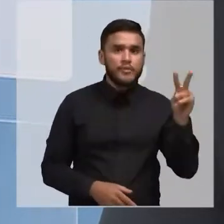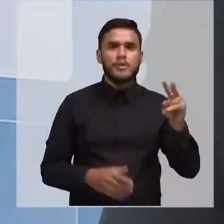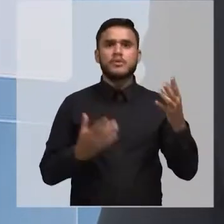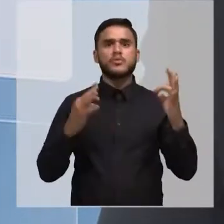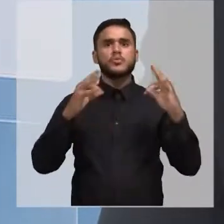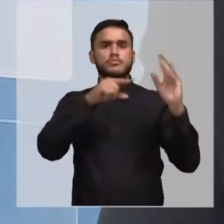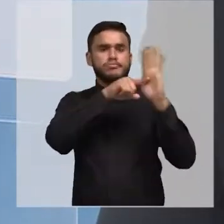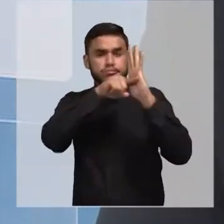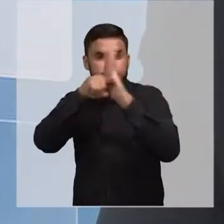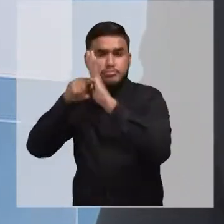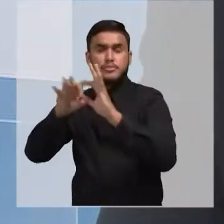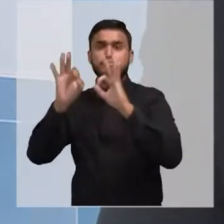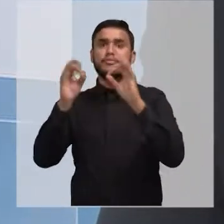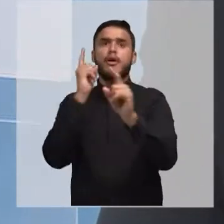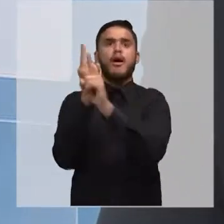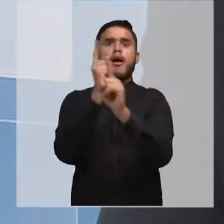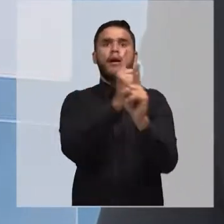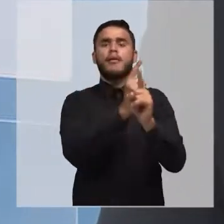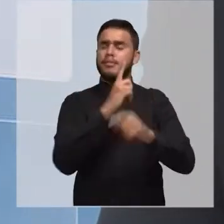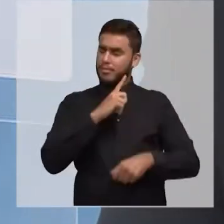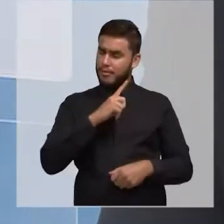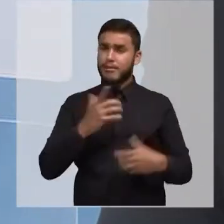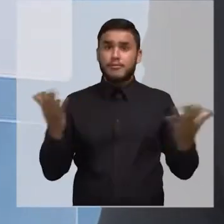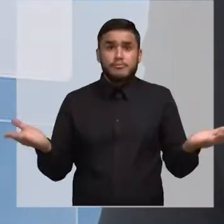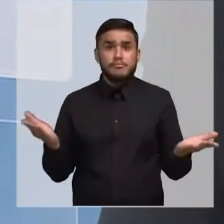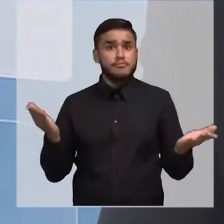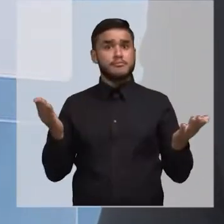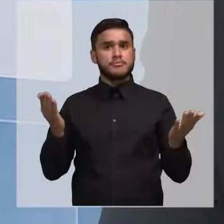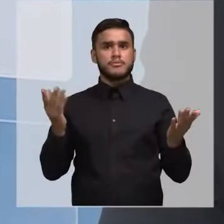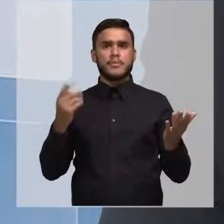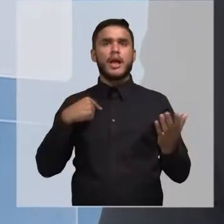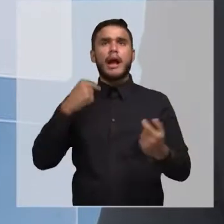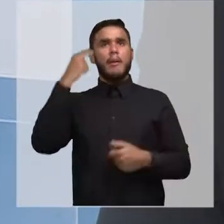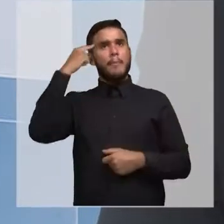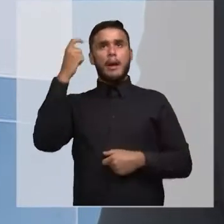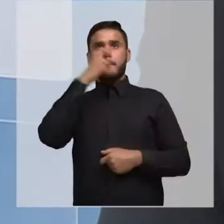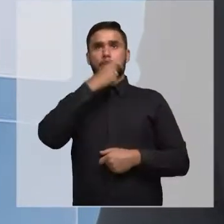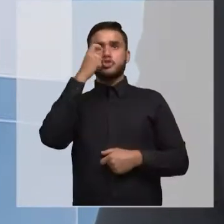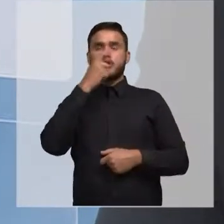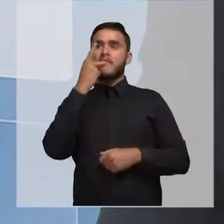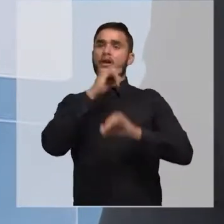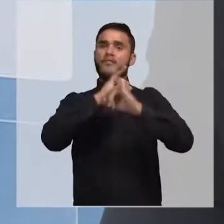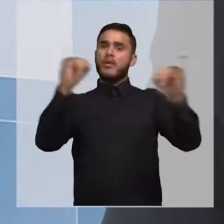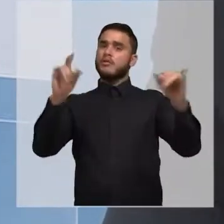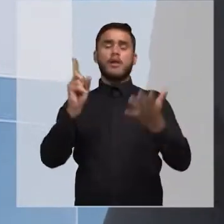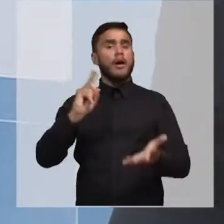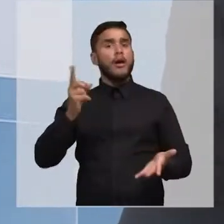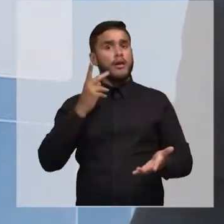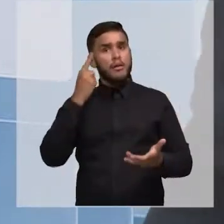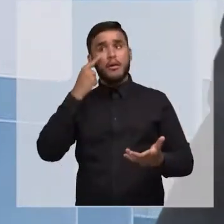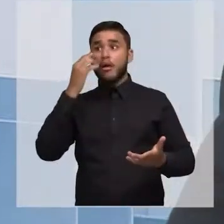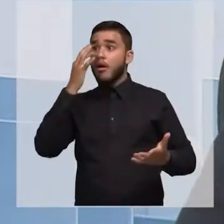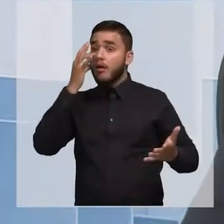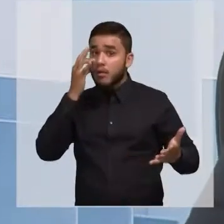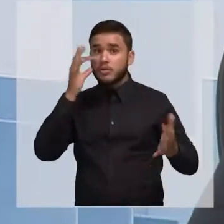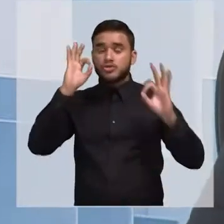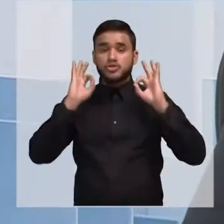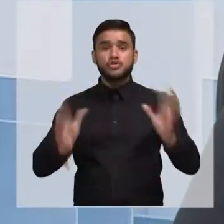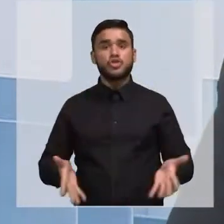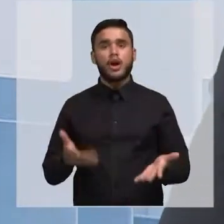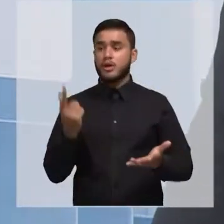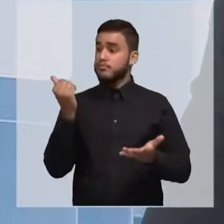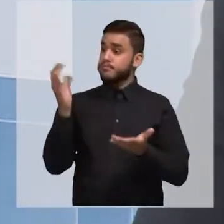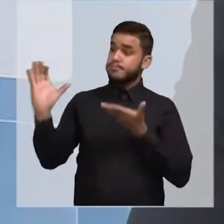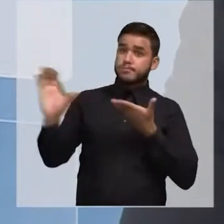que é factual não pode ser desmistificado, nem tornado mentira. Ou seja, bilhões já foram devolvidos ao